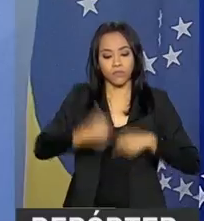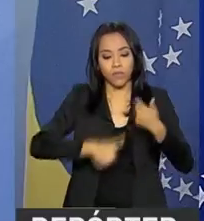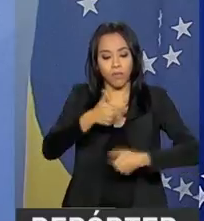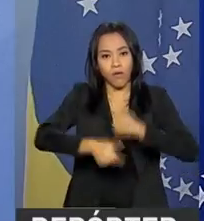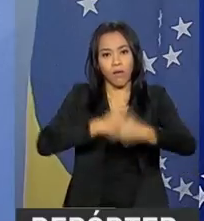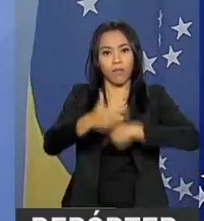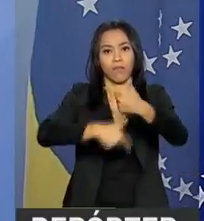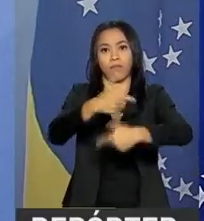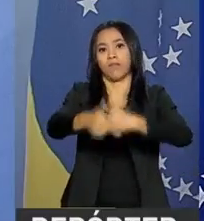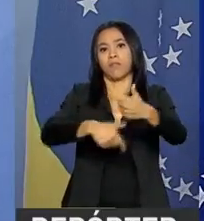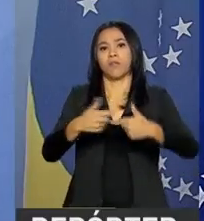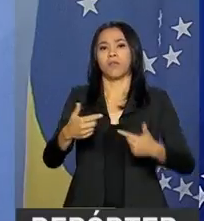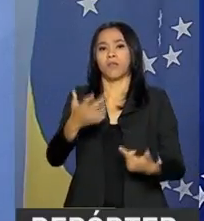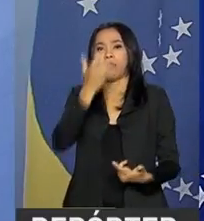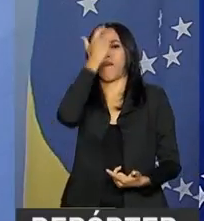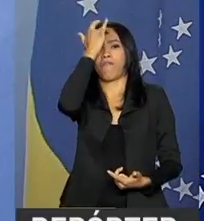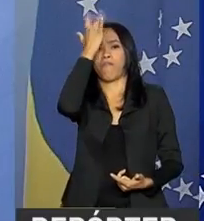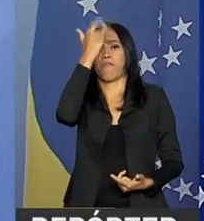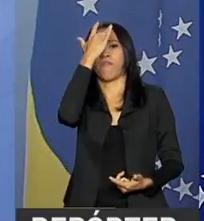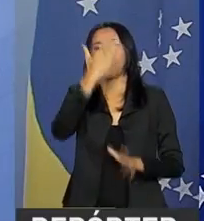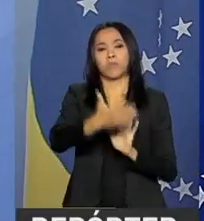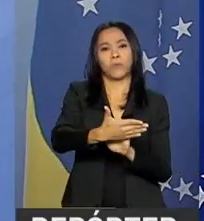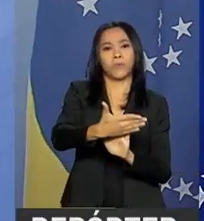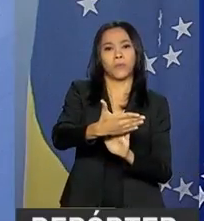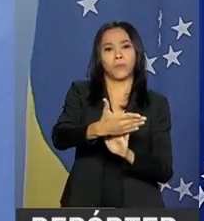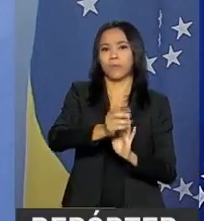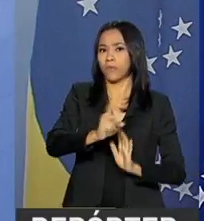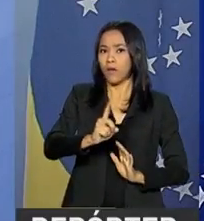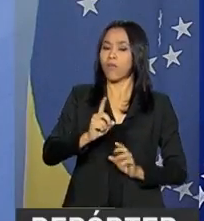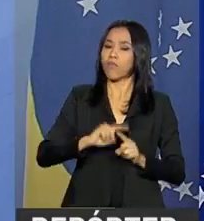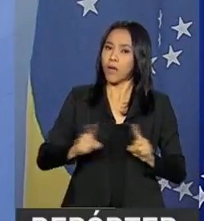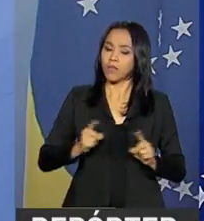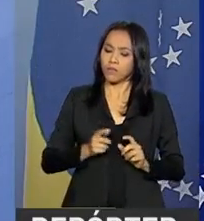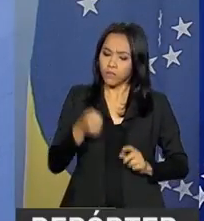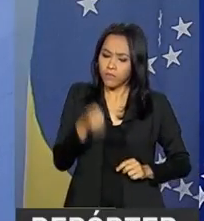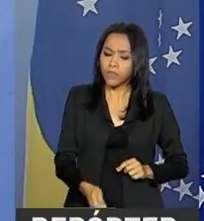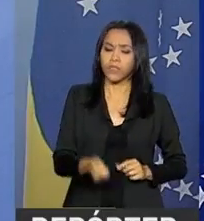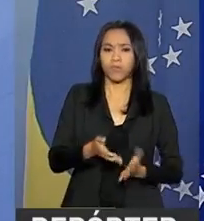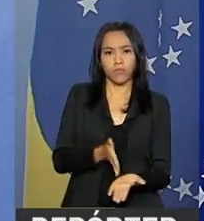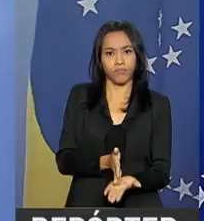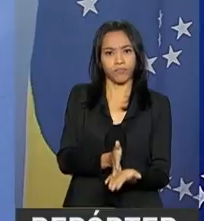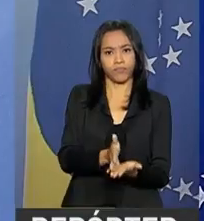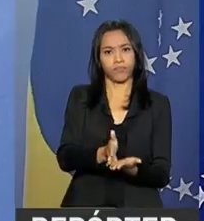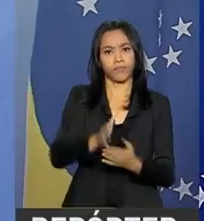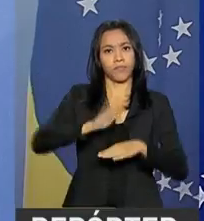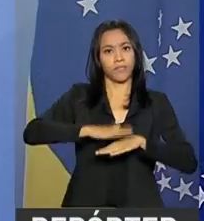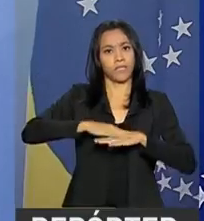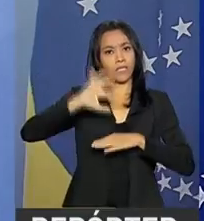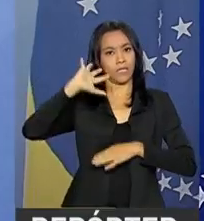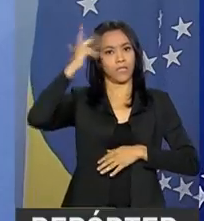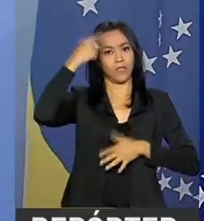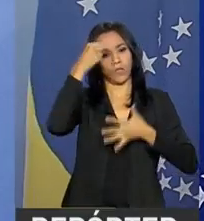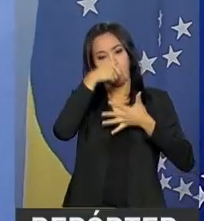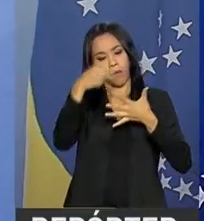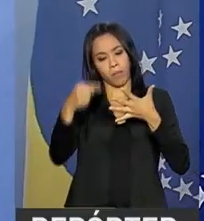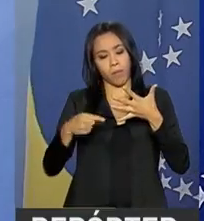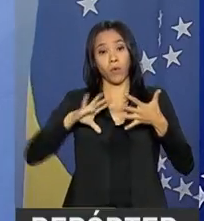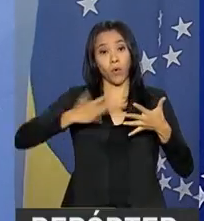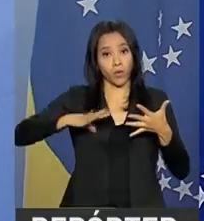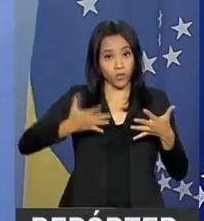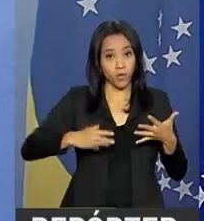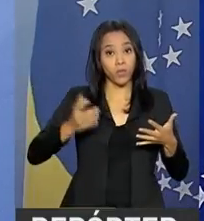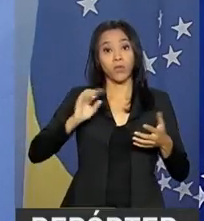pela busca do aplauso fácil mas na rota firme das decisões corajosas que buscam enfrentar e resolver